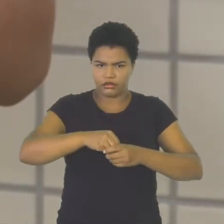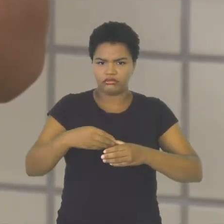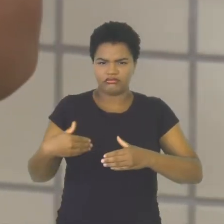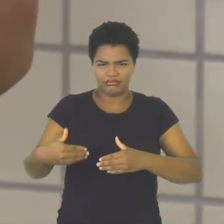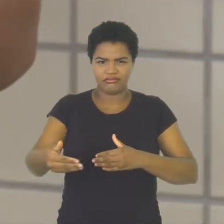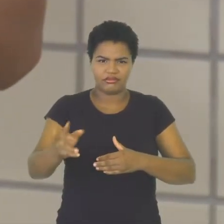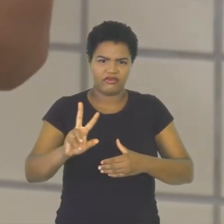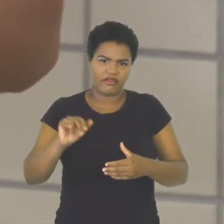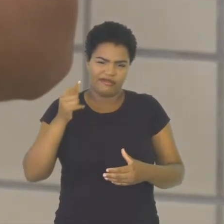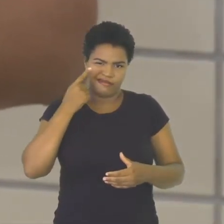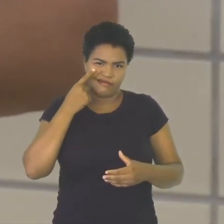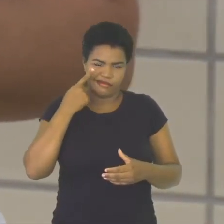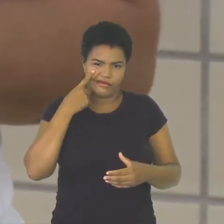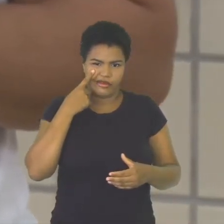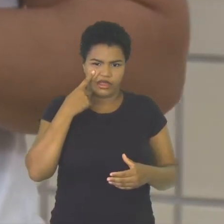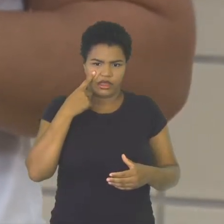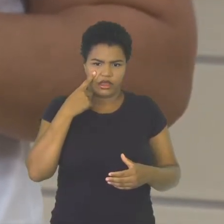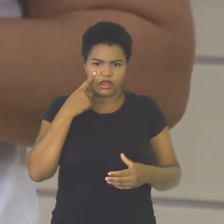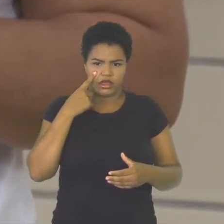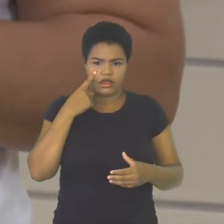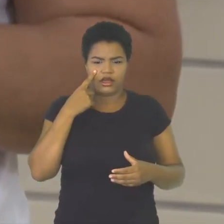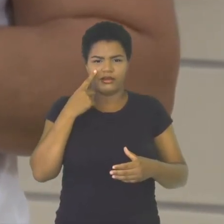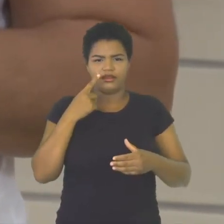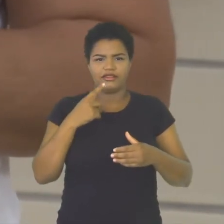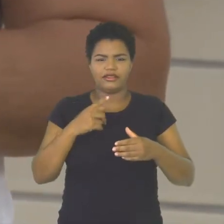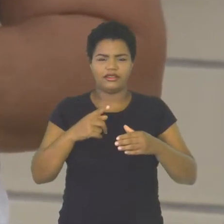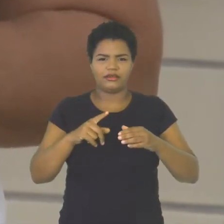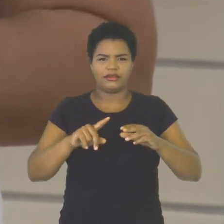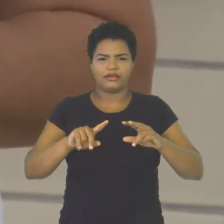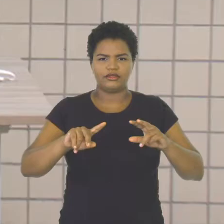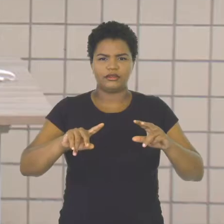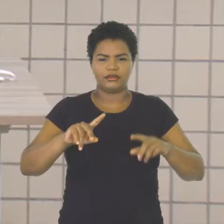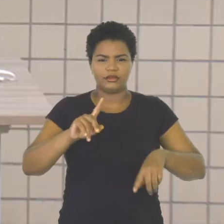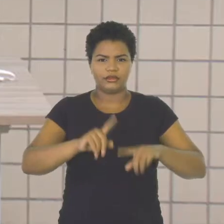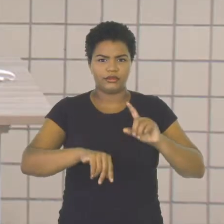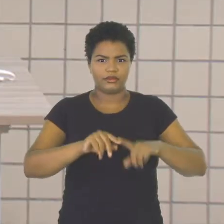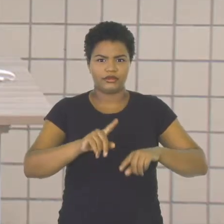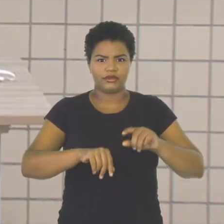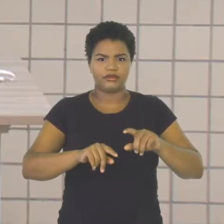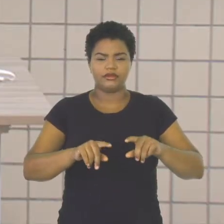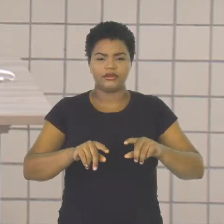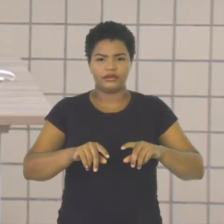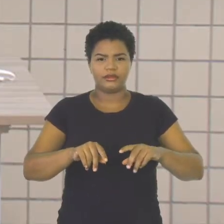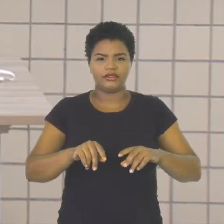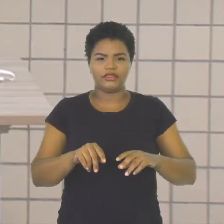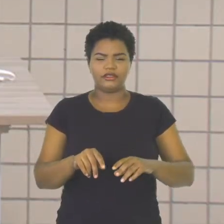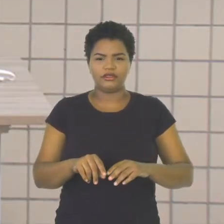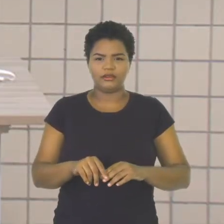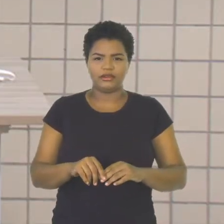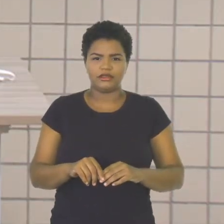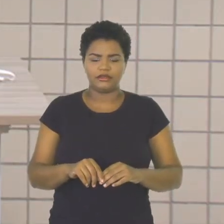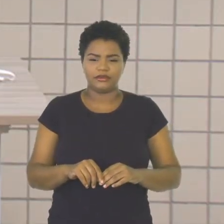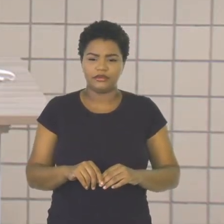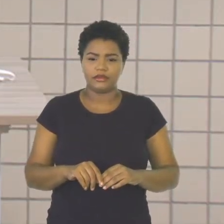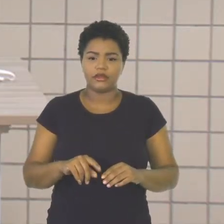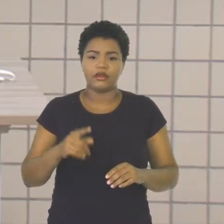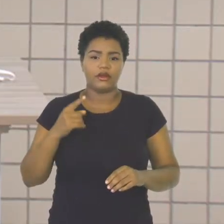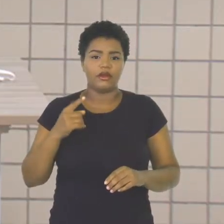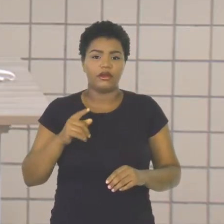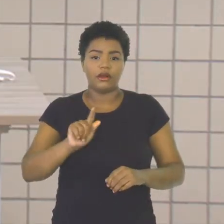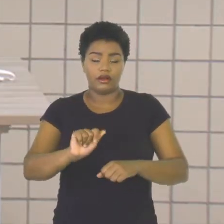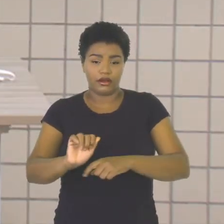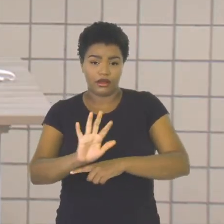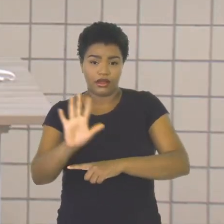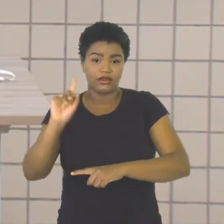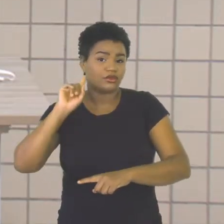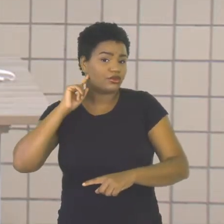que dentro das propriedades da matéria, que esse balão ele tem um gás, oxigênio aqui dentro. Então,